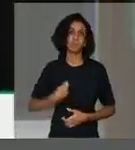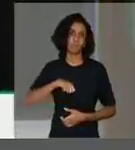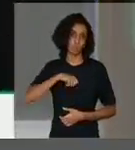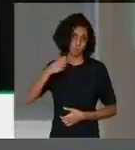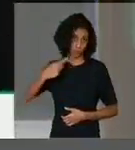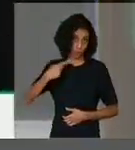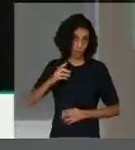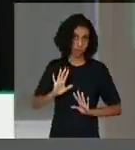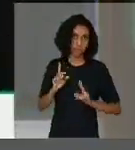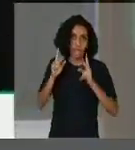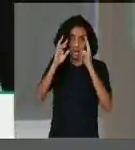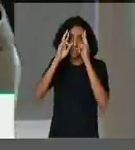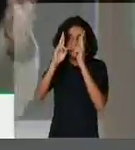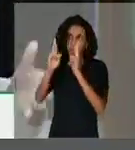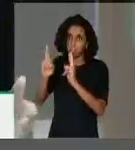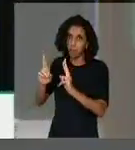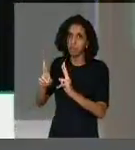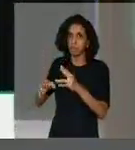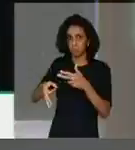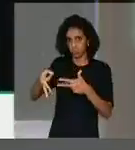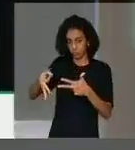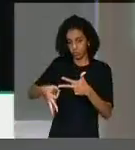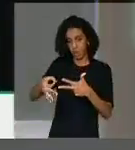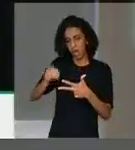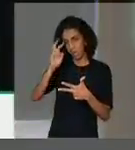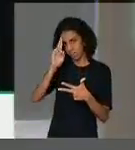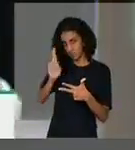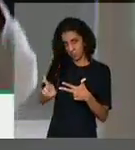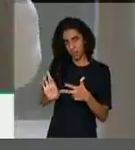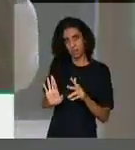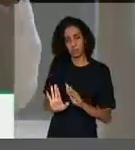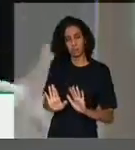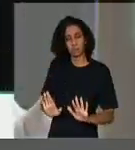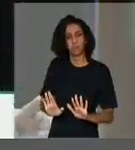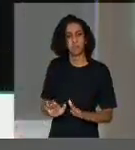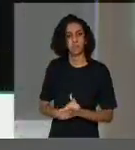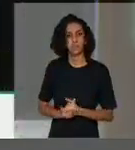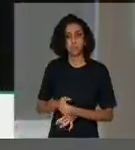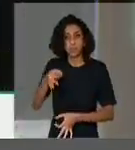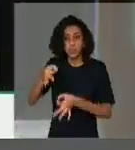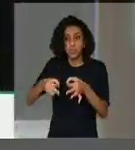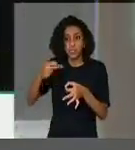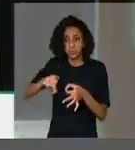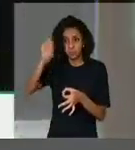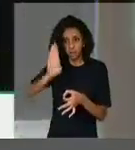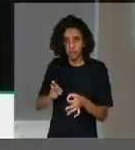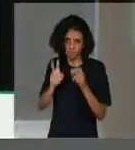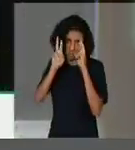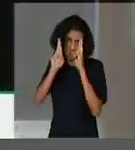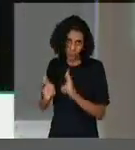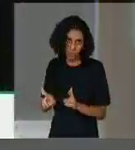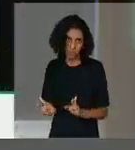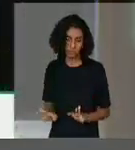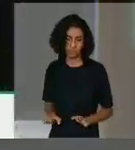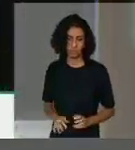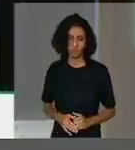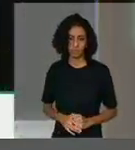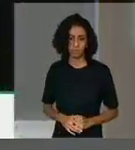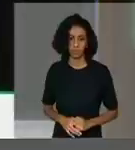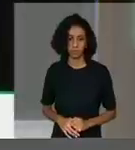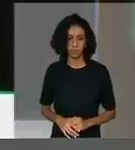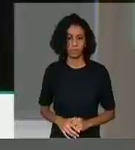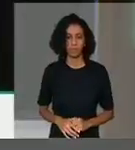advogado, com todo respeito ao Poder Judiciário, com todo respeito à justiça brasileira, é um